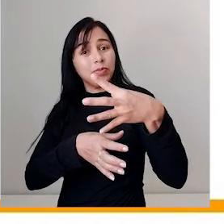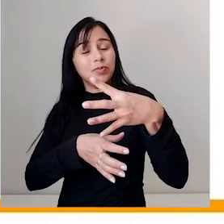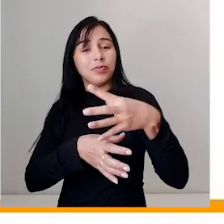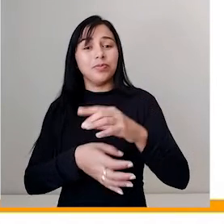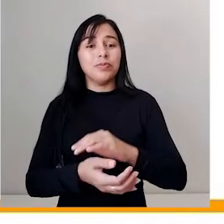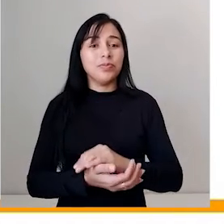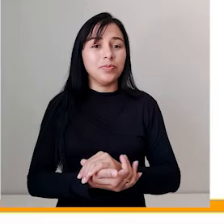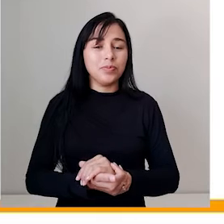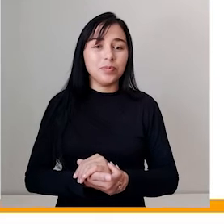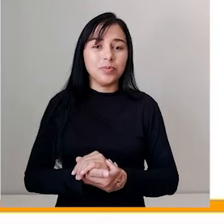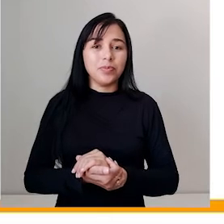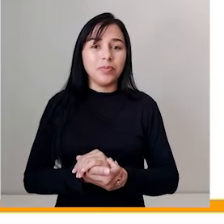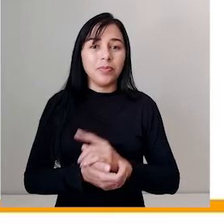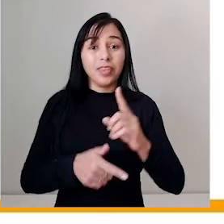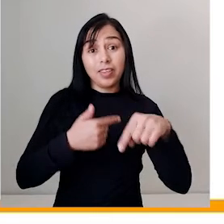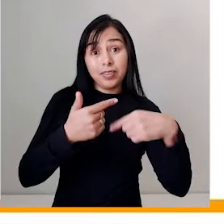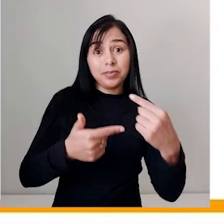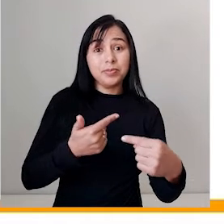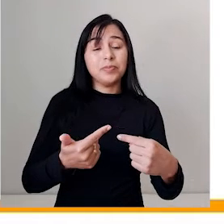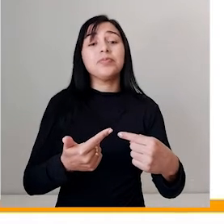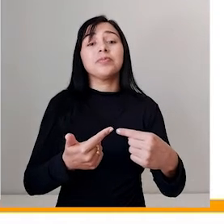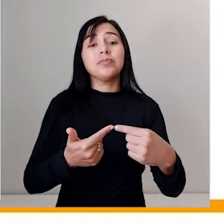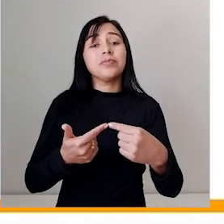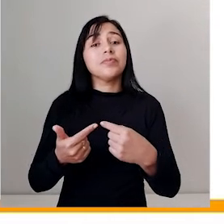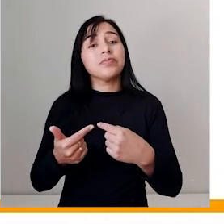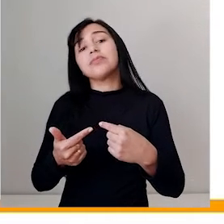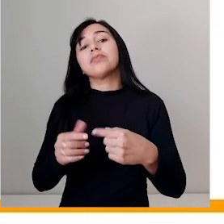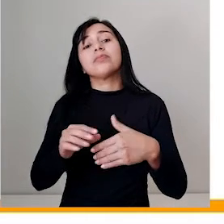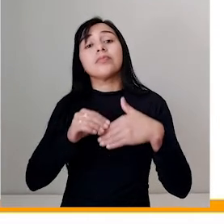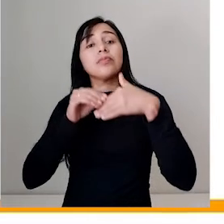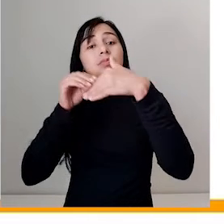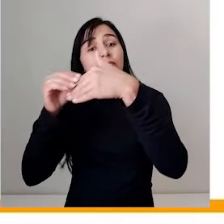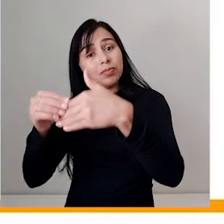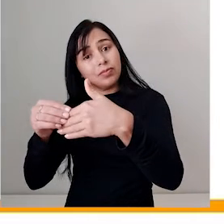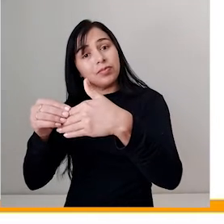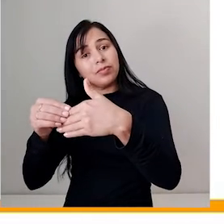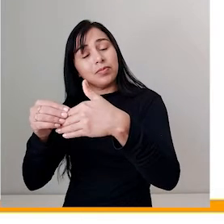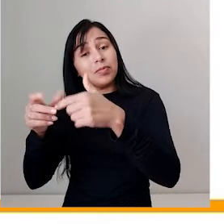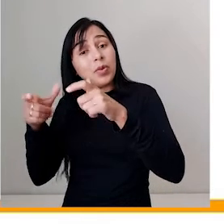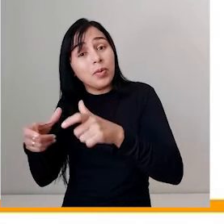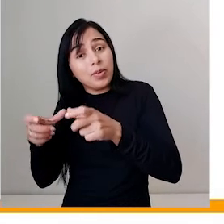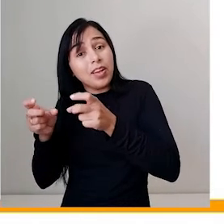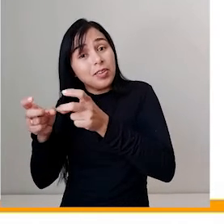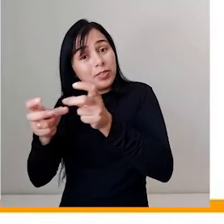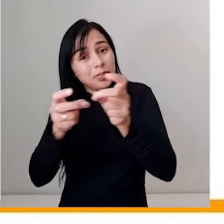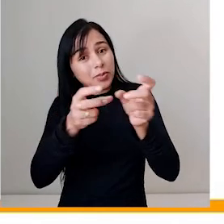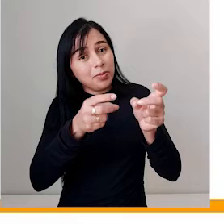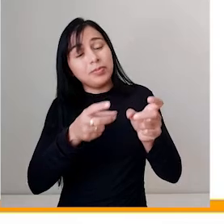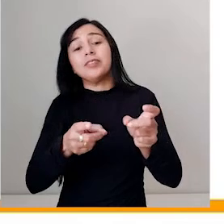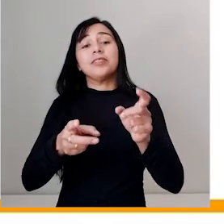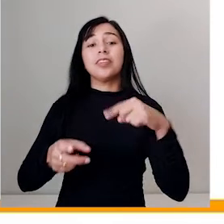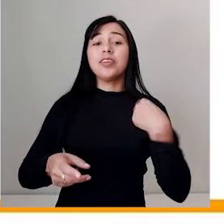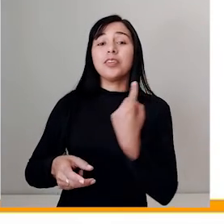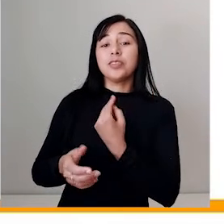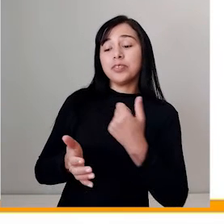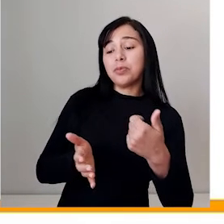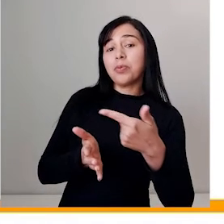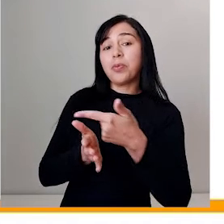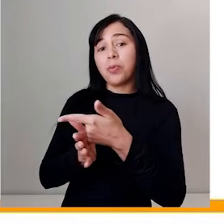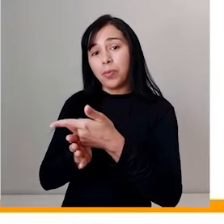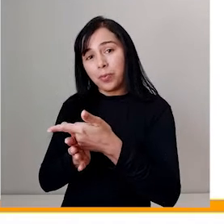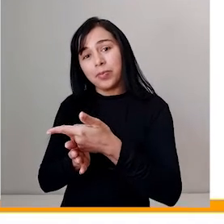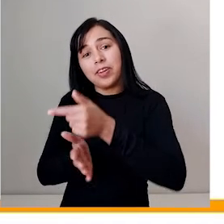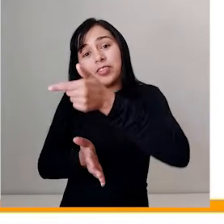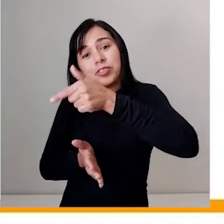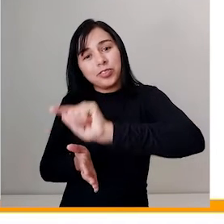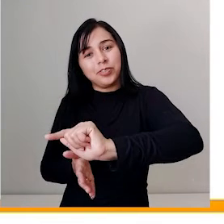produto. Depois é distribuído para os comércios, onde nós vamos comprar e